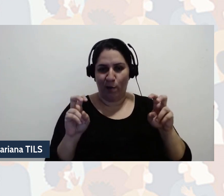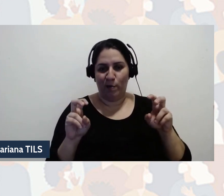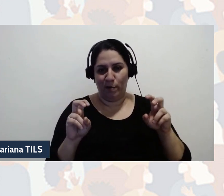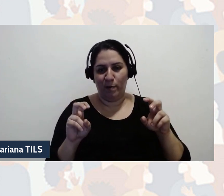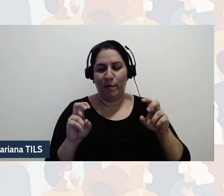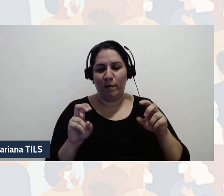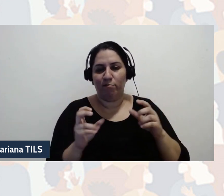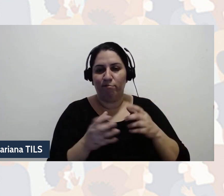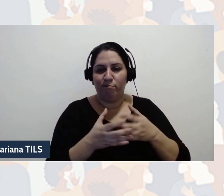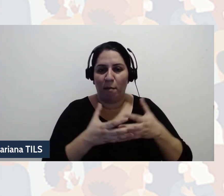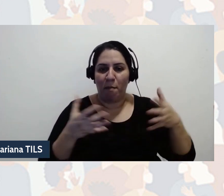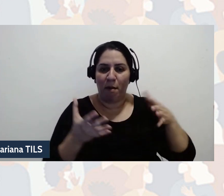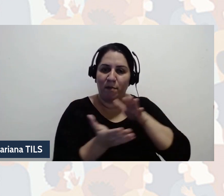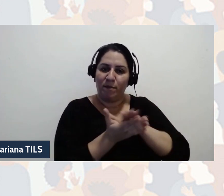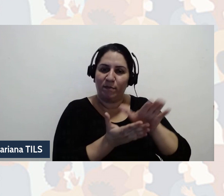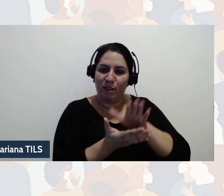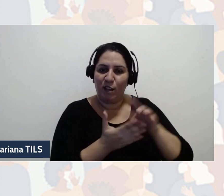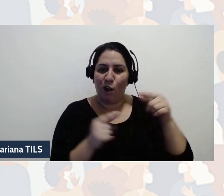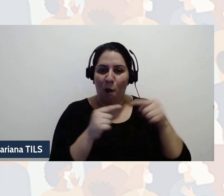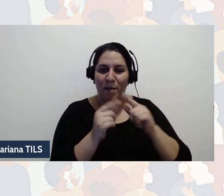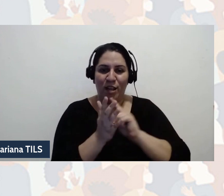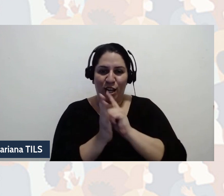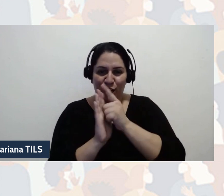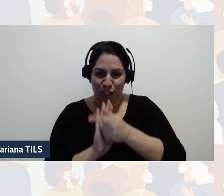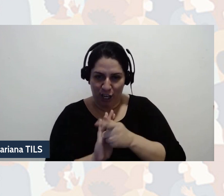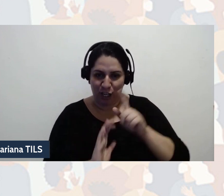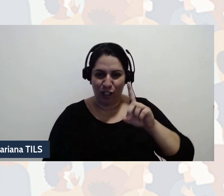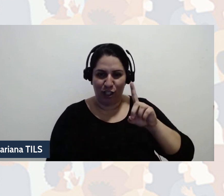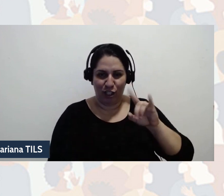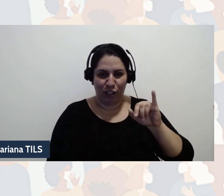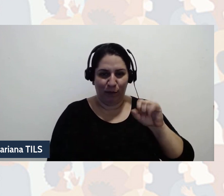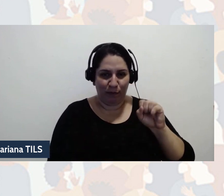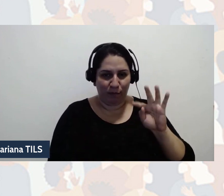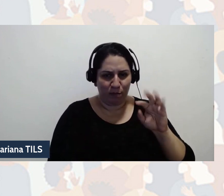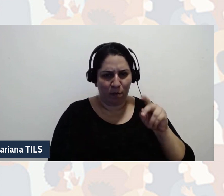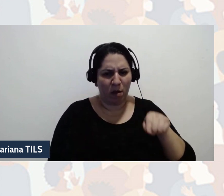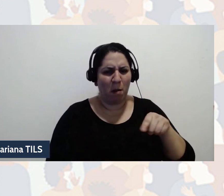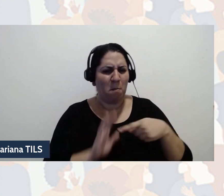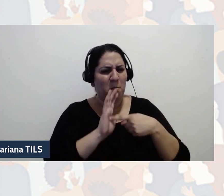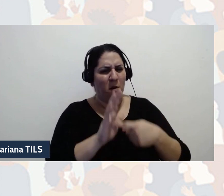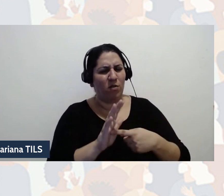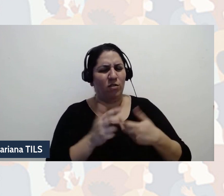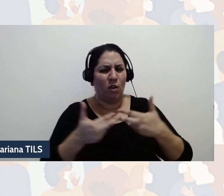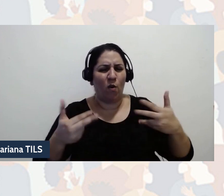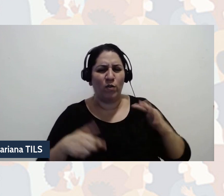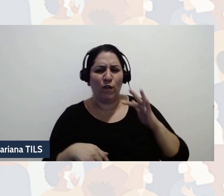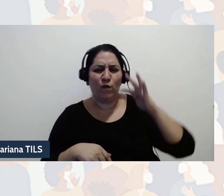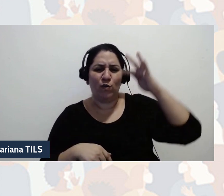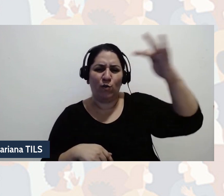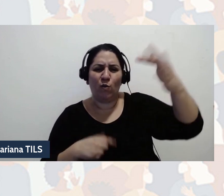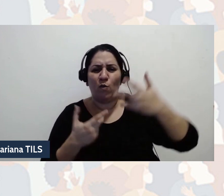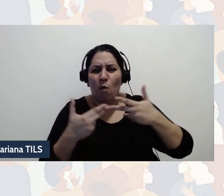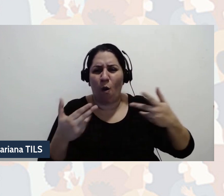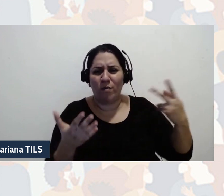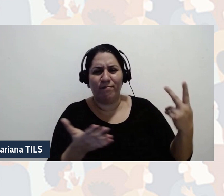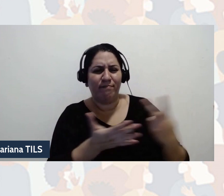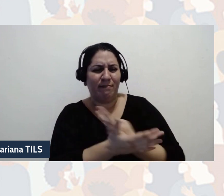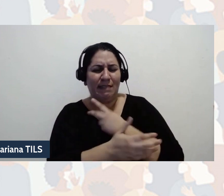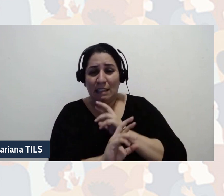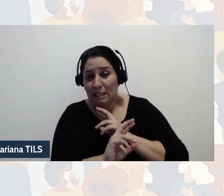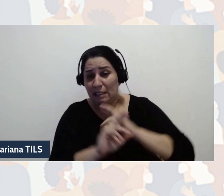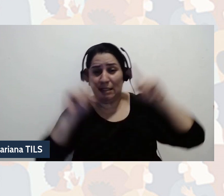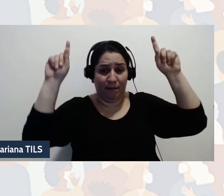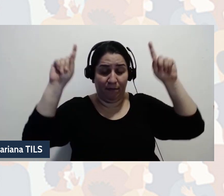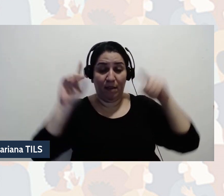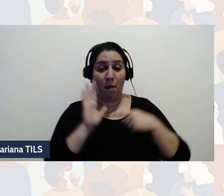socioeconômico, permite que mulheres imaginem universos alternativos bastante radicais no futuro. É uma chance de revisar o